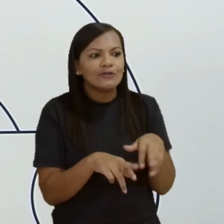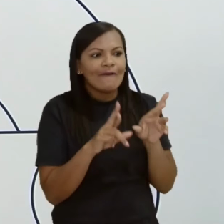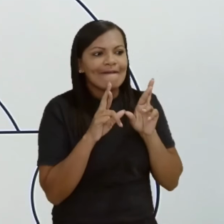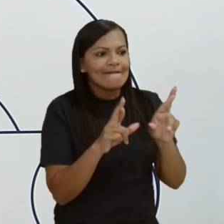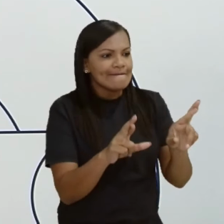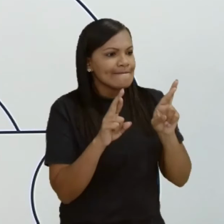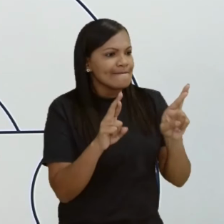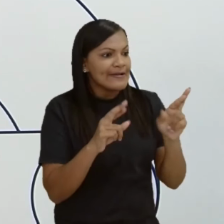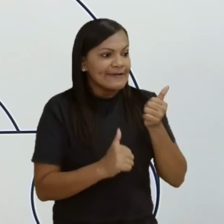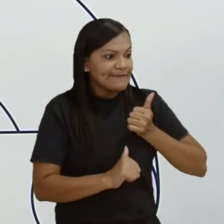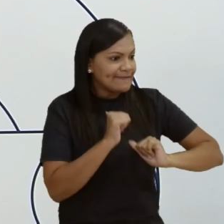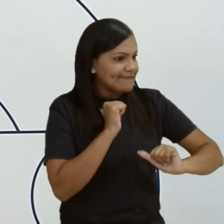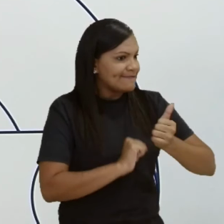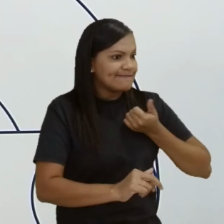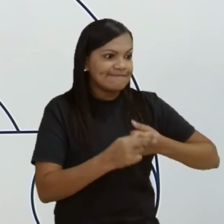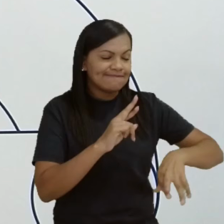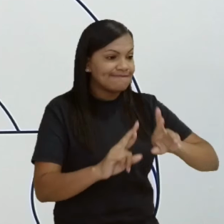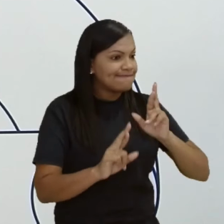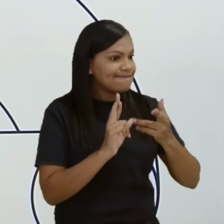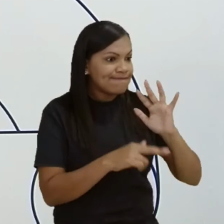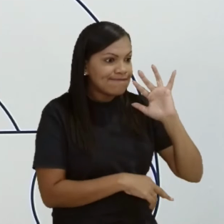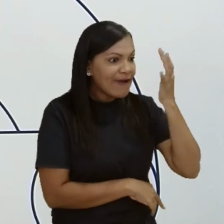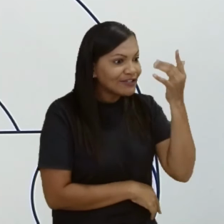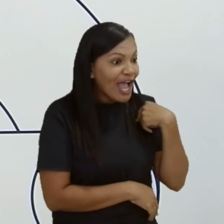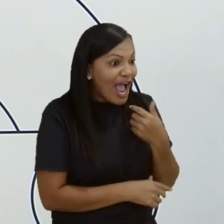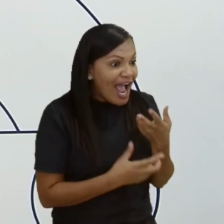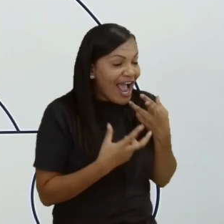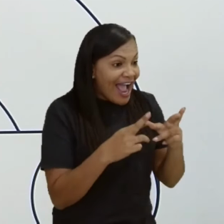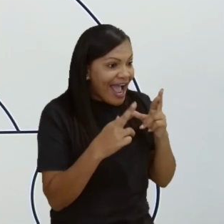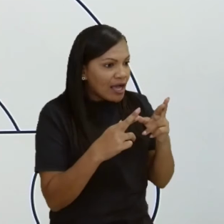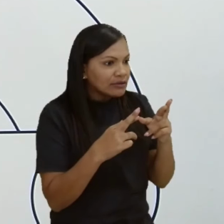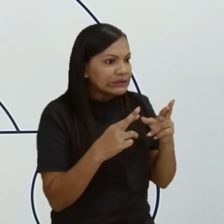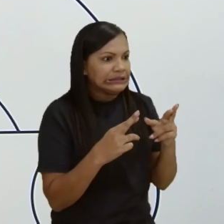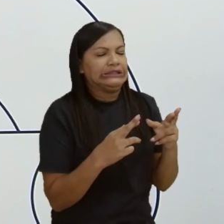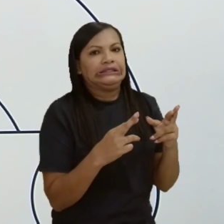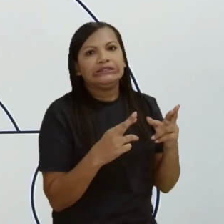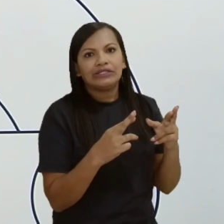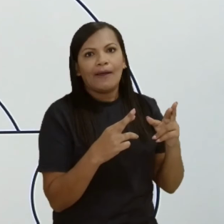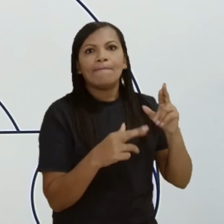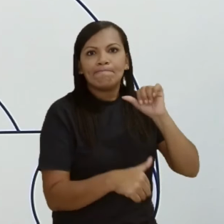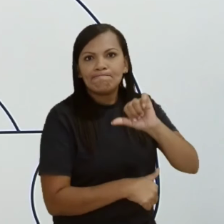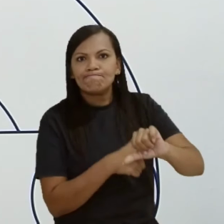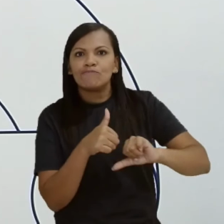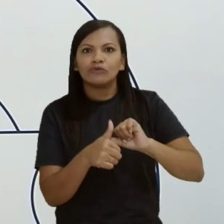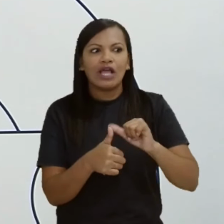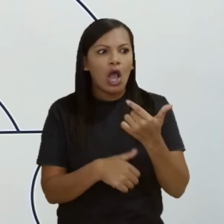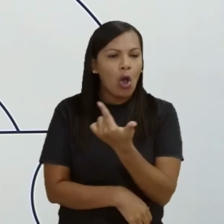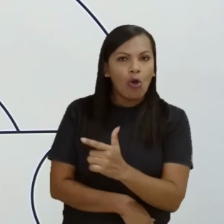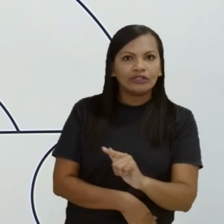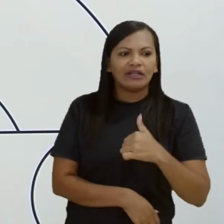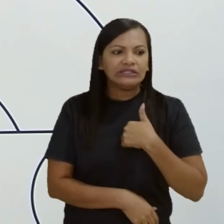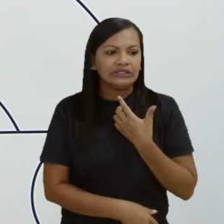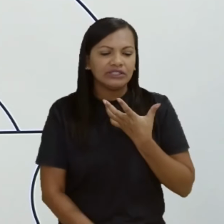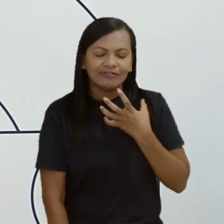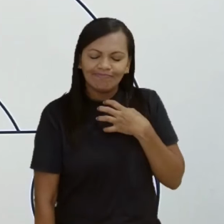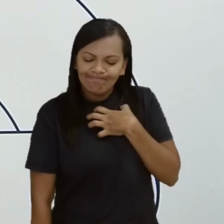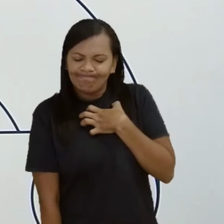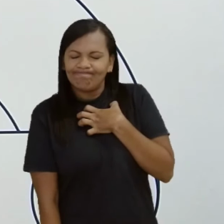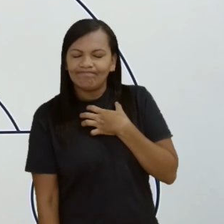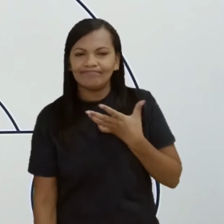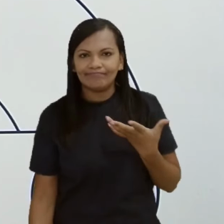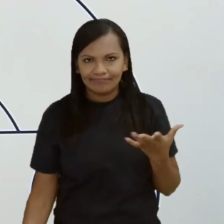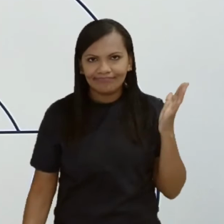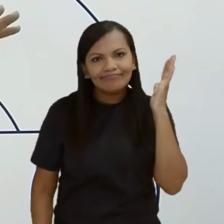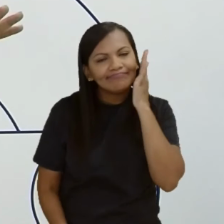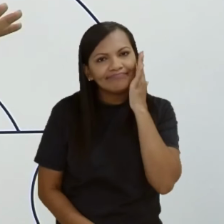quando a gente acha que vai acontecer alguma coisa e acontece outra totalmente diferente. Isso também gera humor no